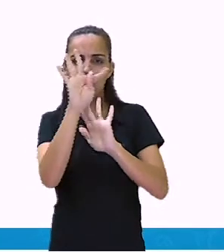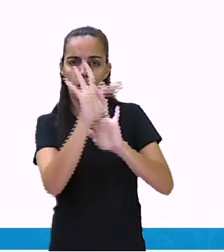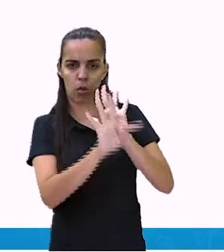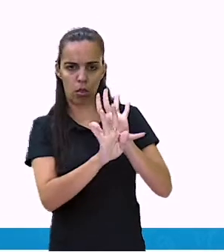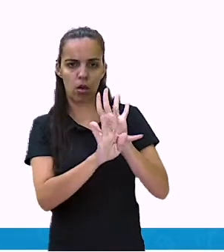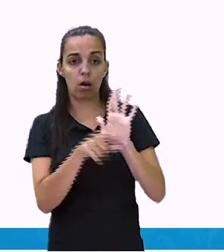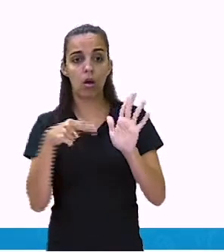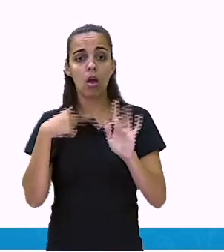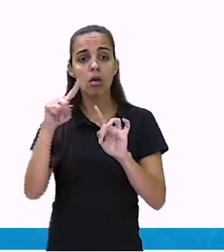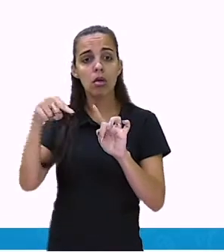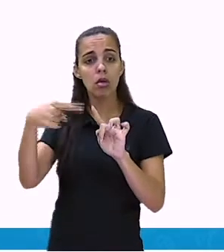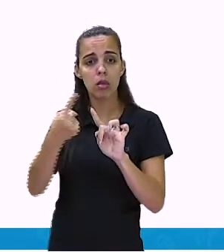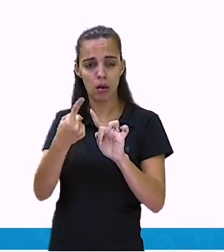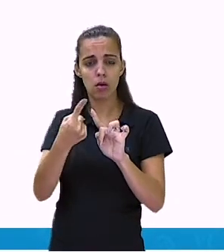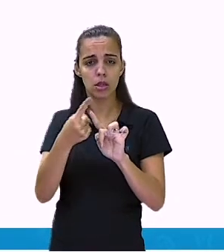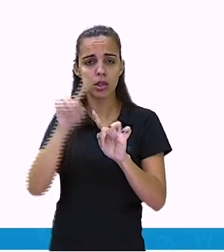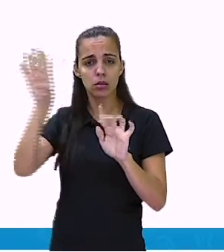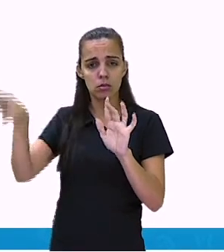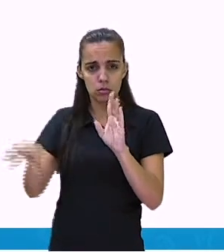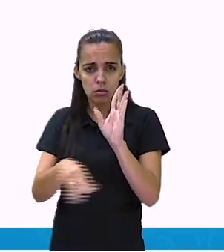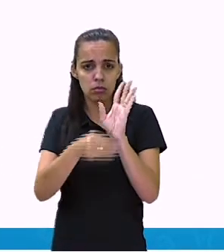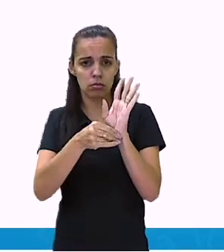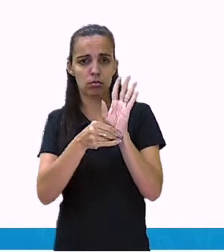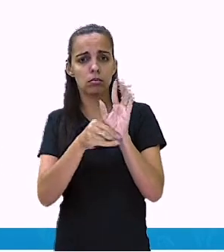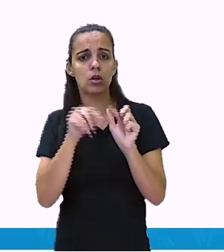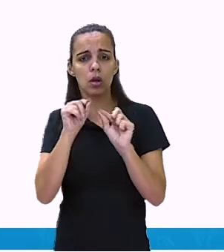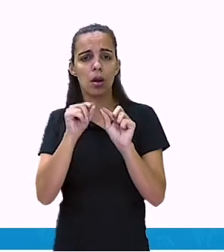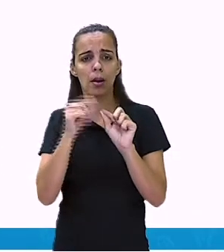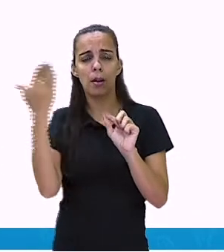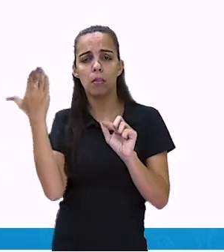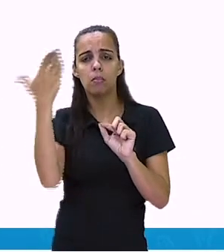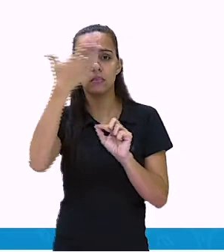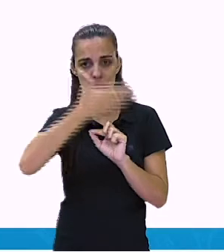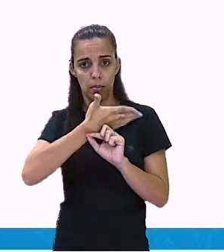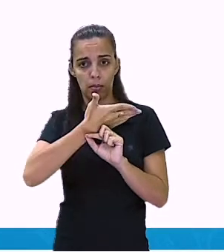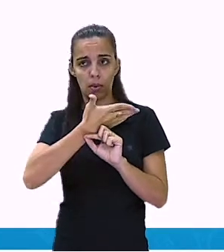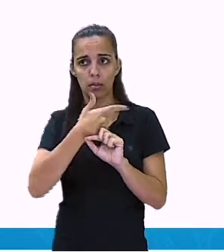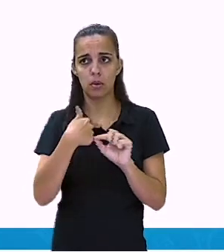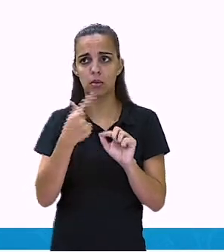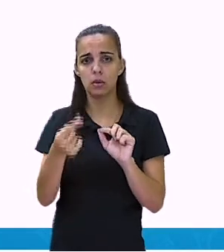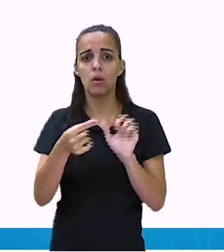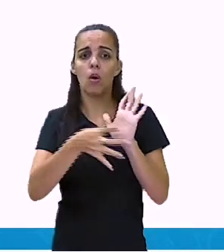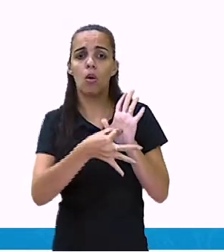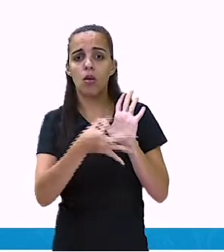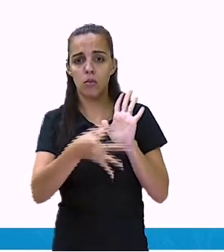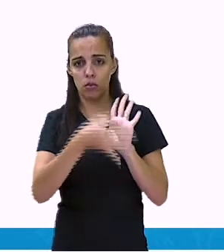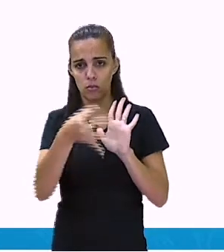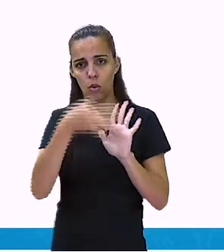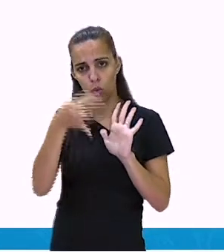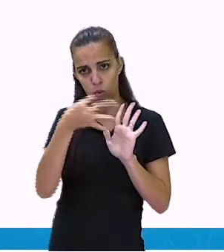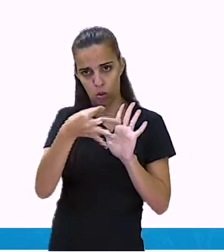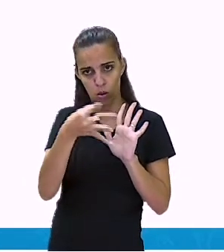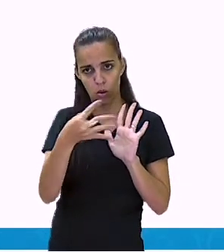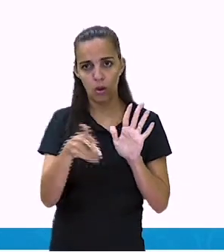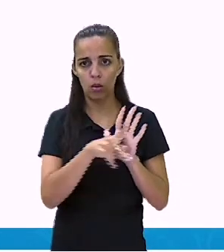em seguida, reiterar a tese, agora comprovada